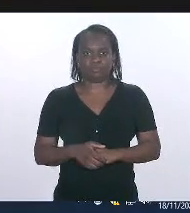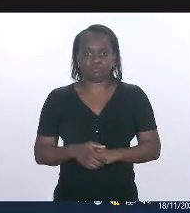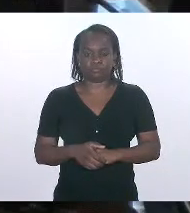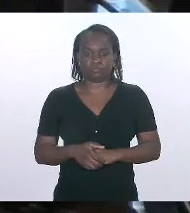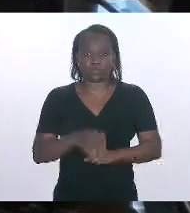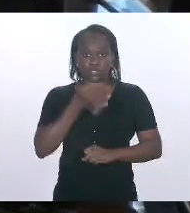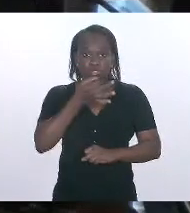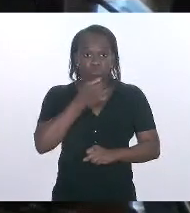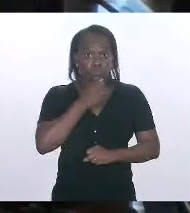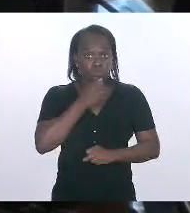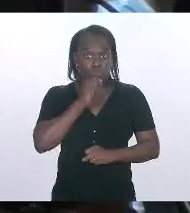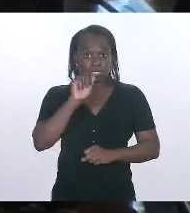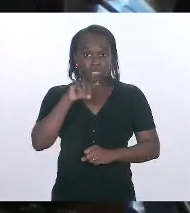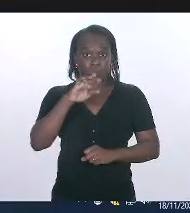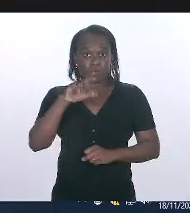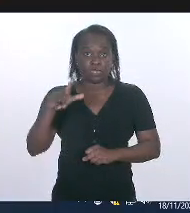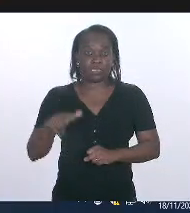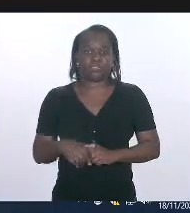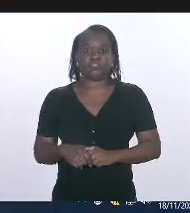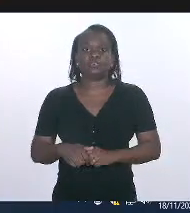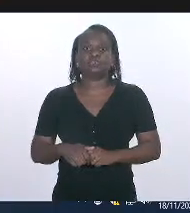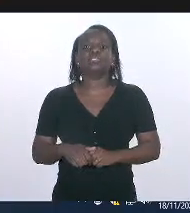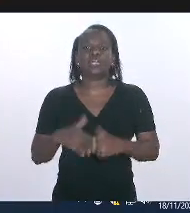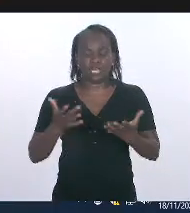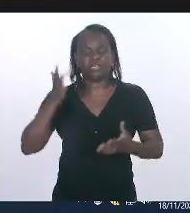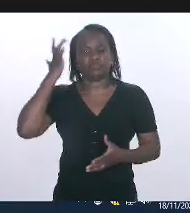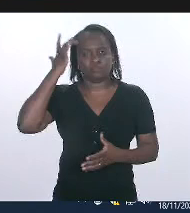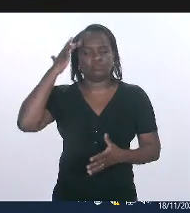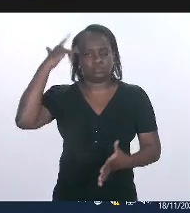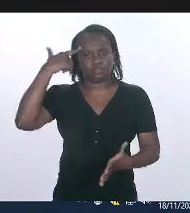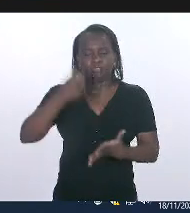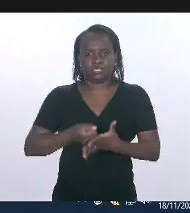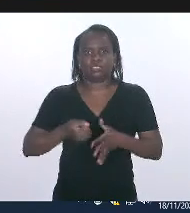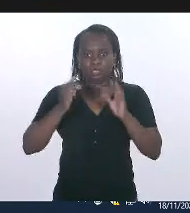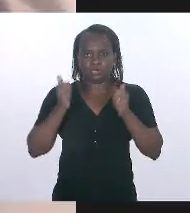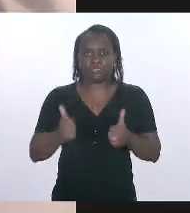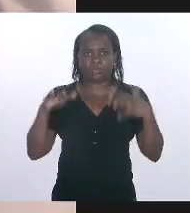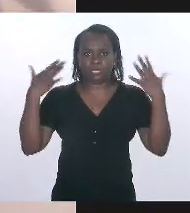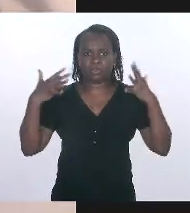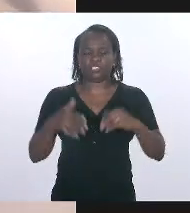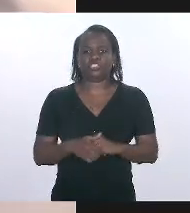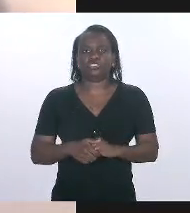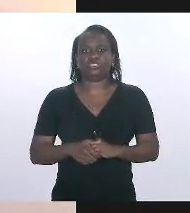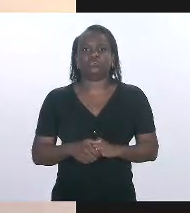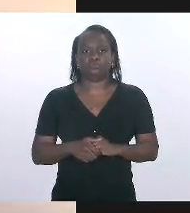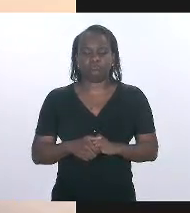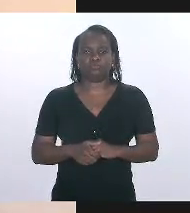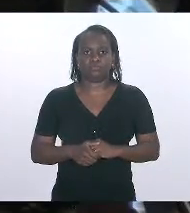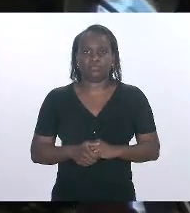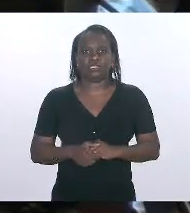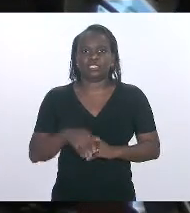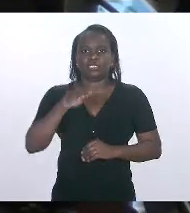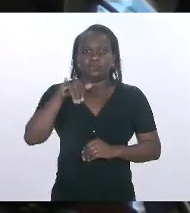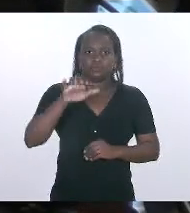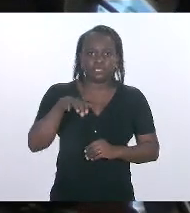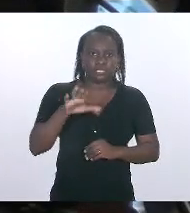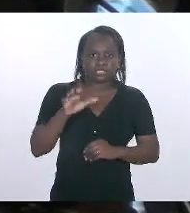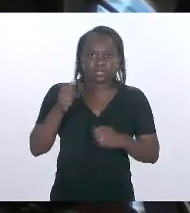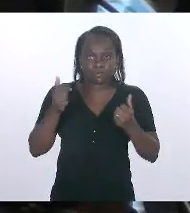Está sem som, Samuel. É uma sábia decisão essa, presidente. Ok. Tá, parabéns. Baixar em diligência. Mink quer falar,